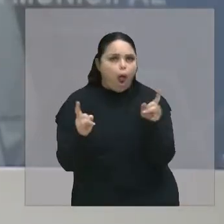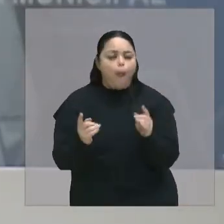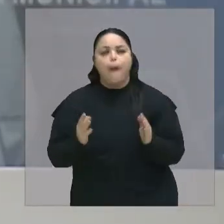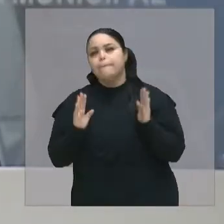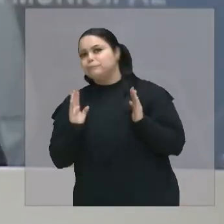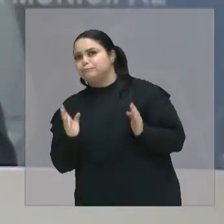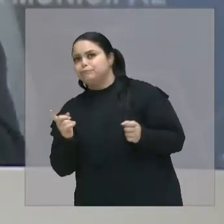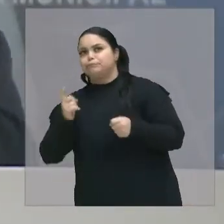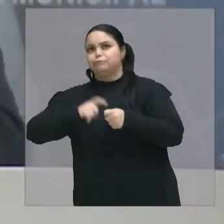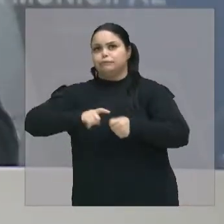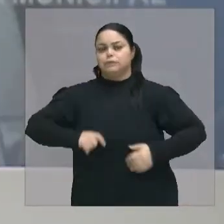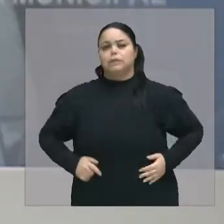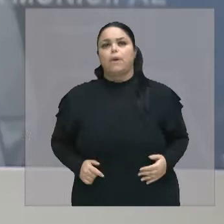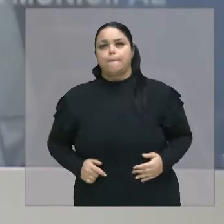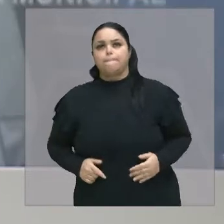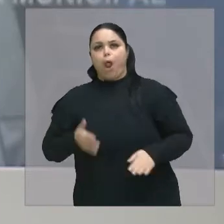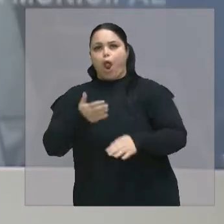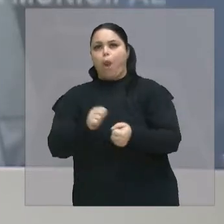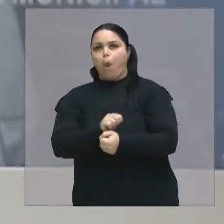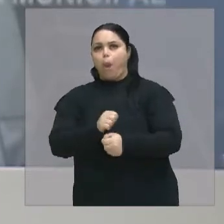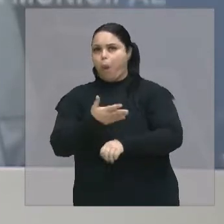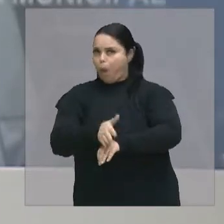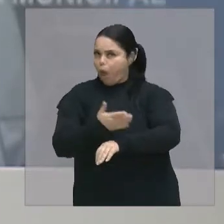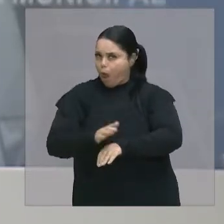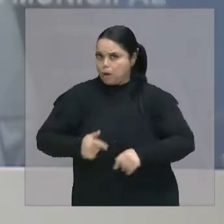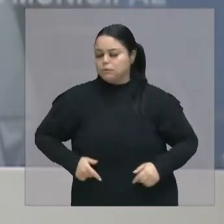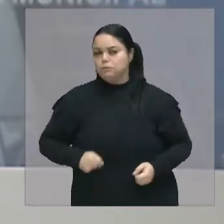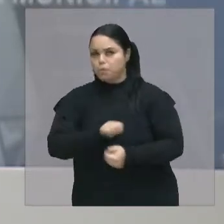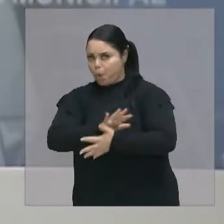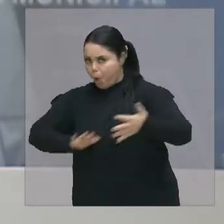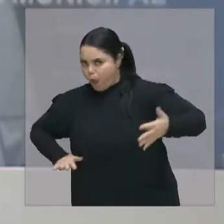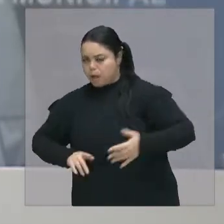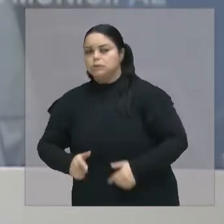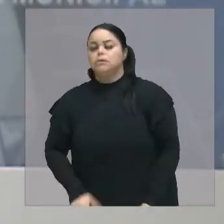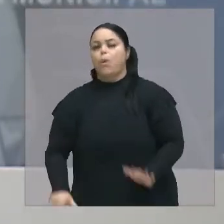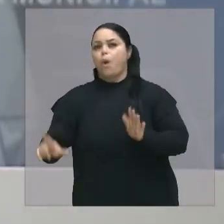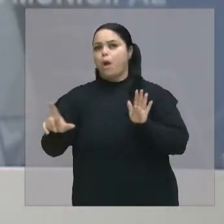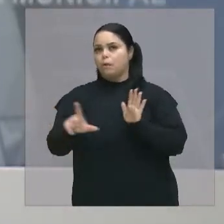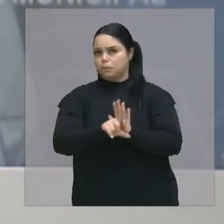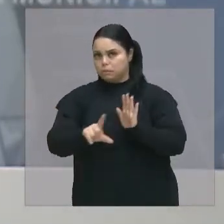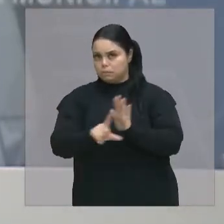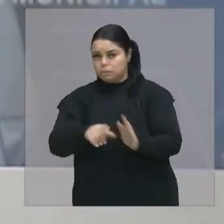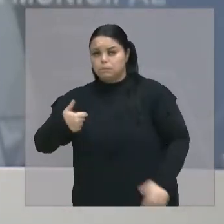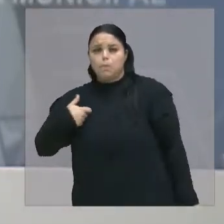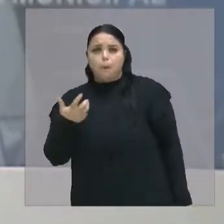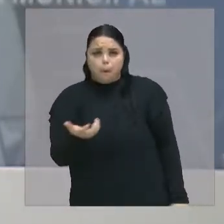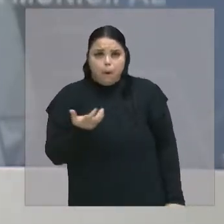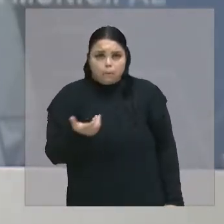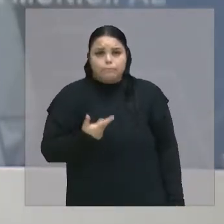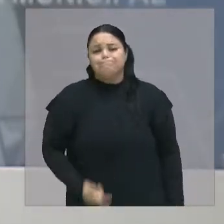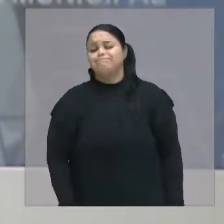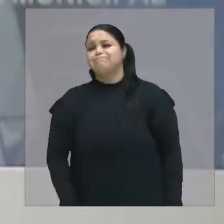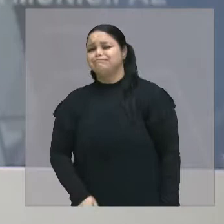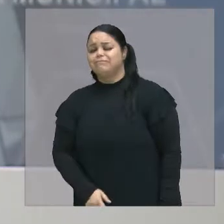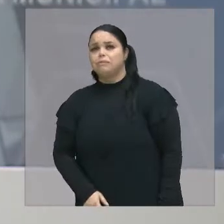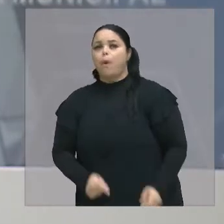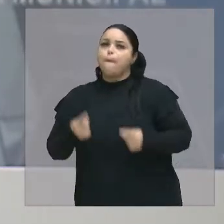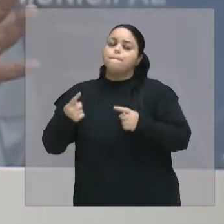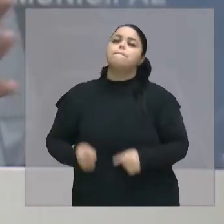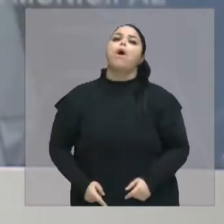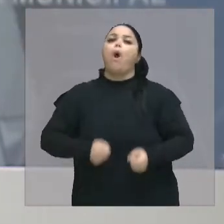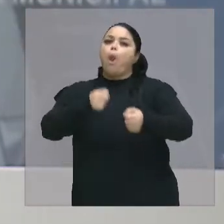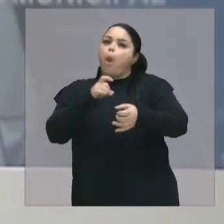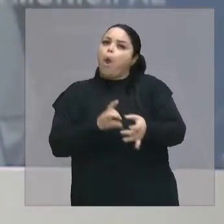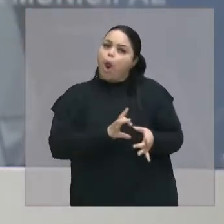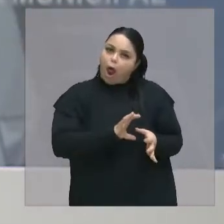voltamos às atividades aqui em nossa Casa de Leis. E eu queria só fazer uma contextualização